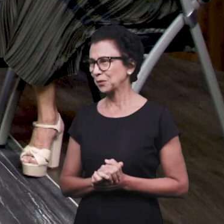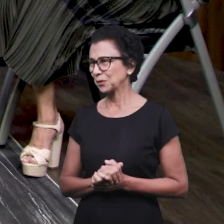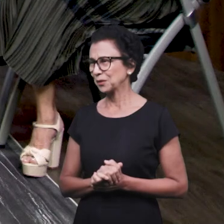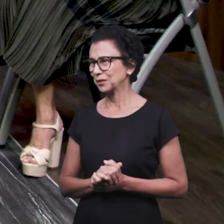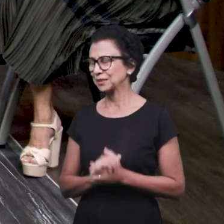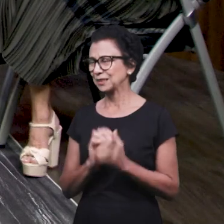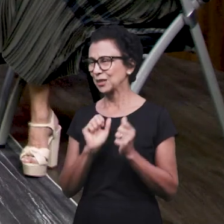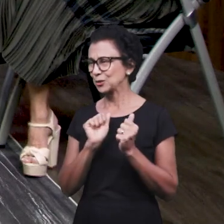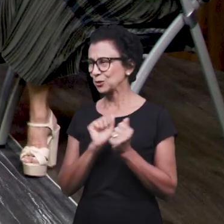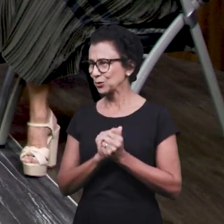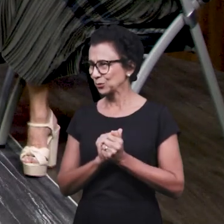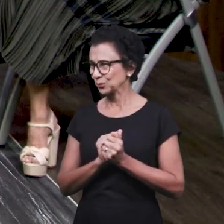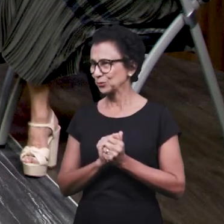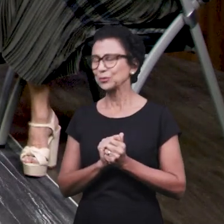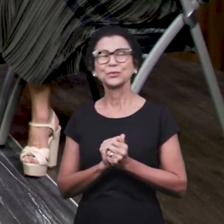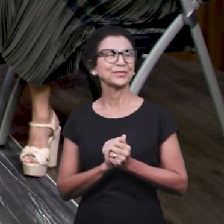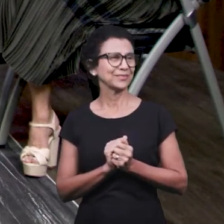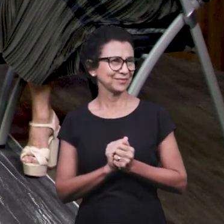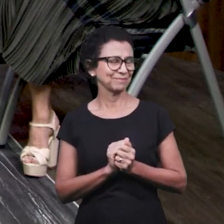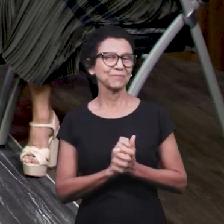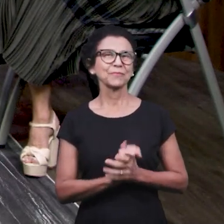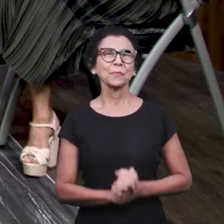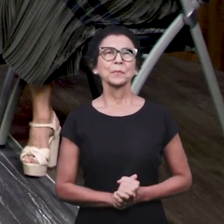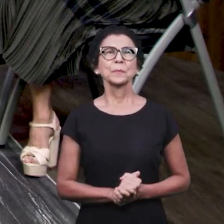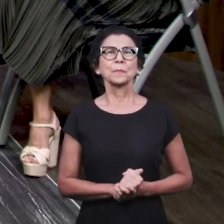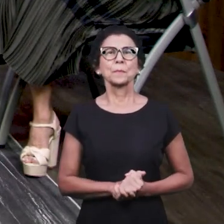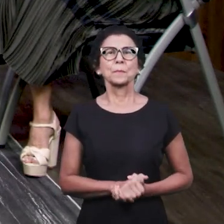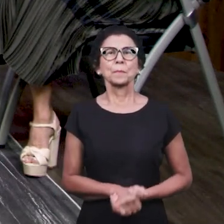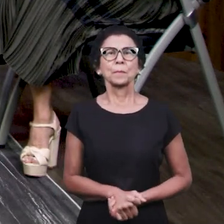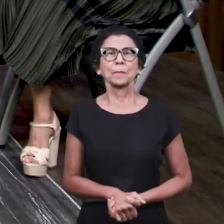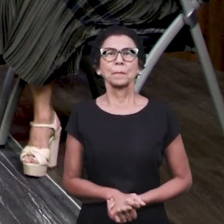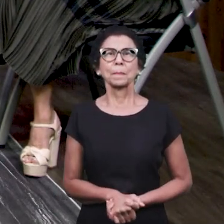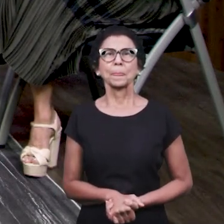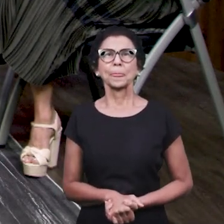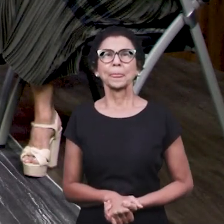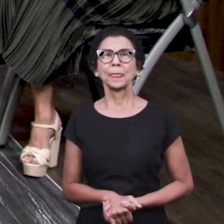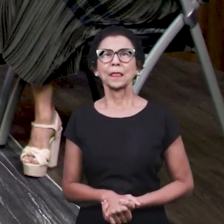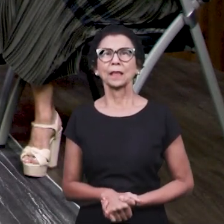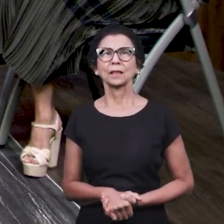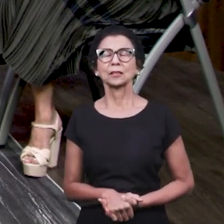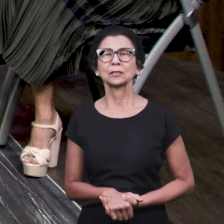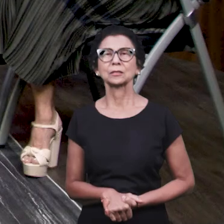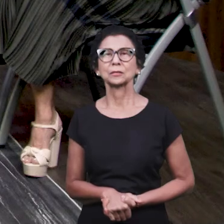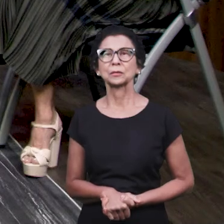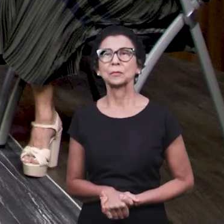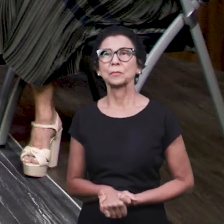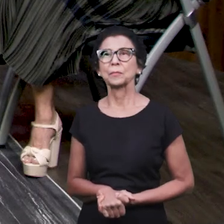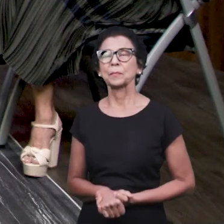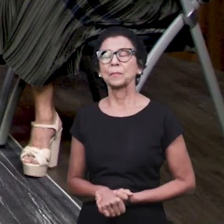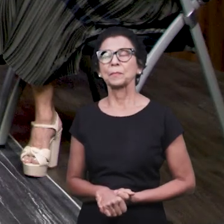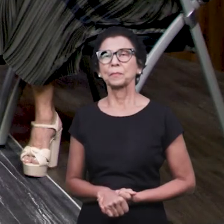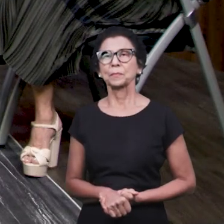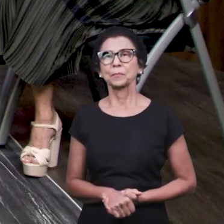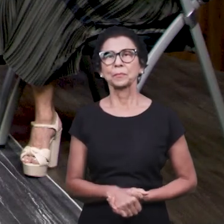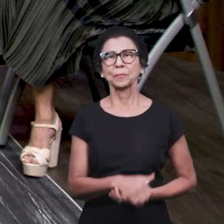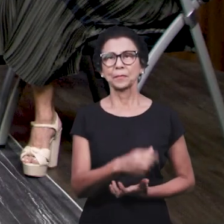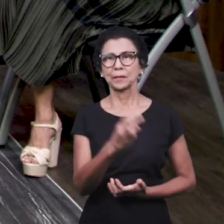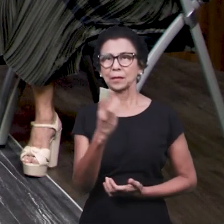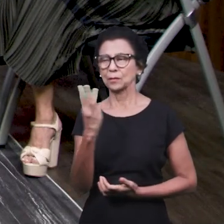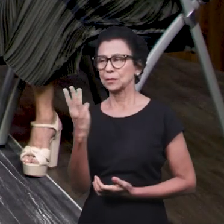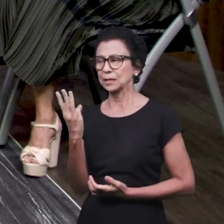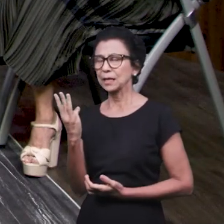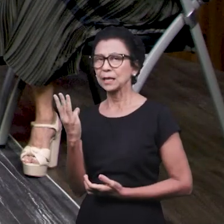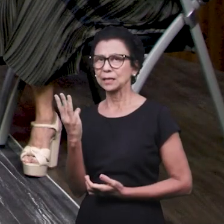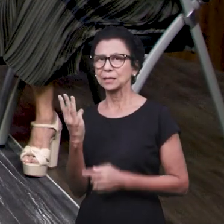Uma alegria ter vocês aqui. Nós vamos pedir ao Carlos, depois Marlene, depois Vitória,